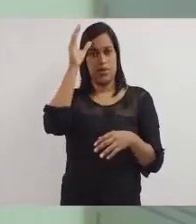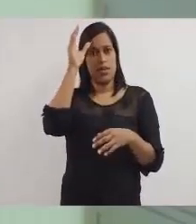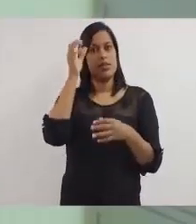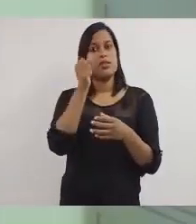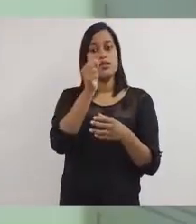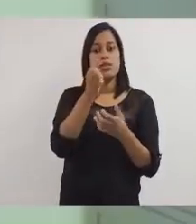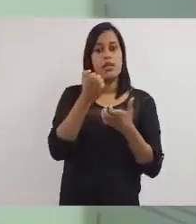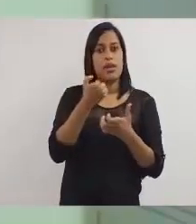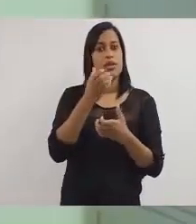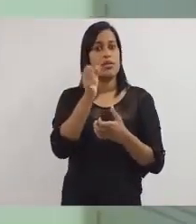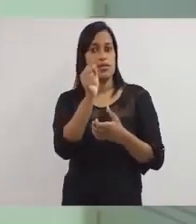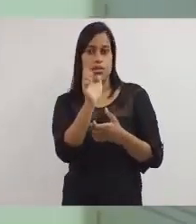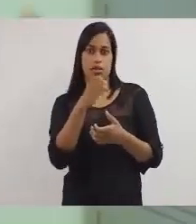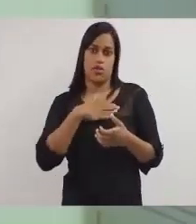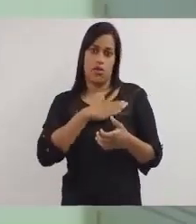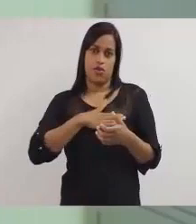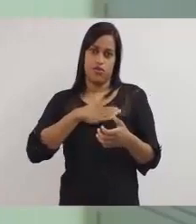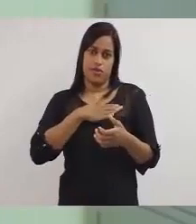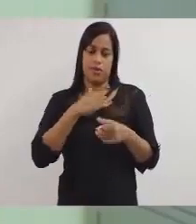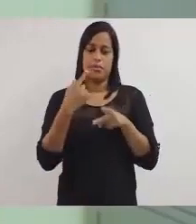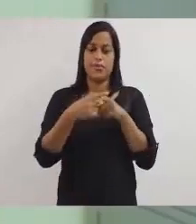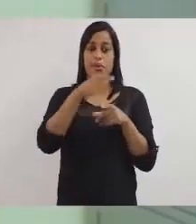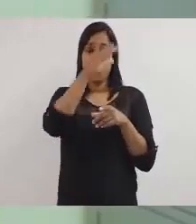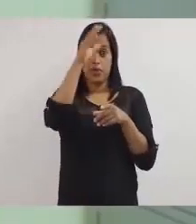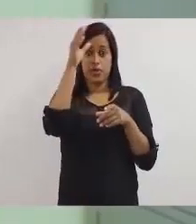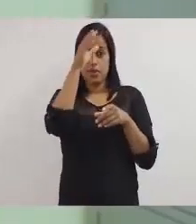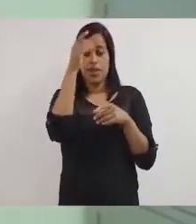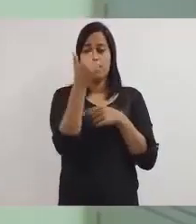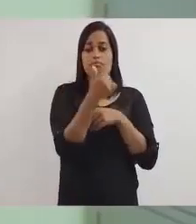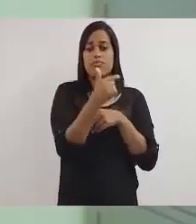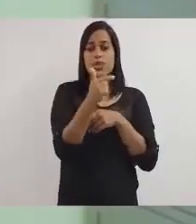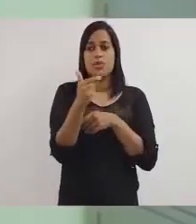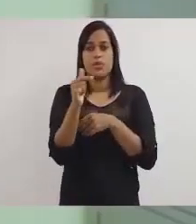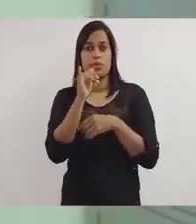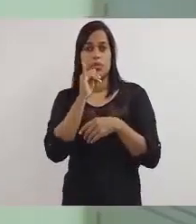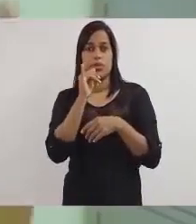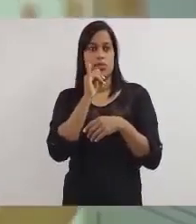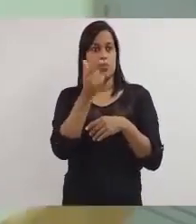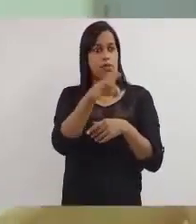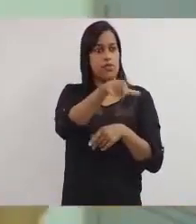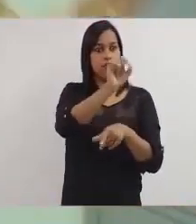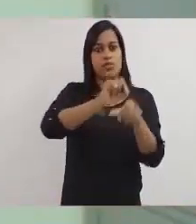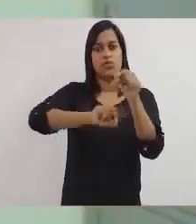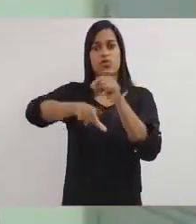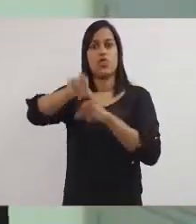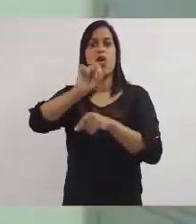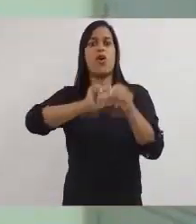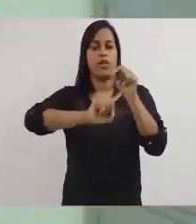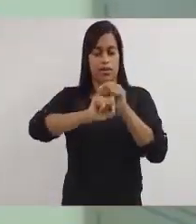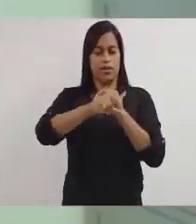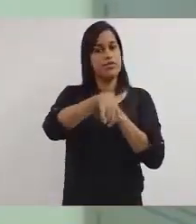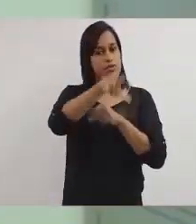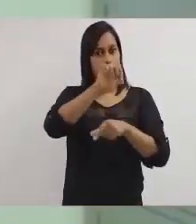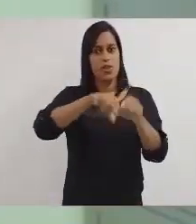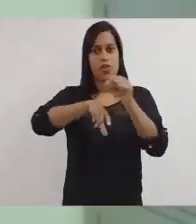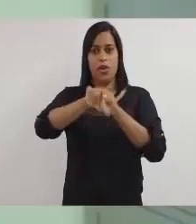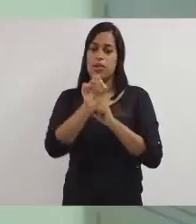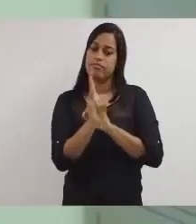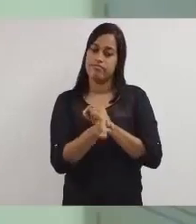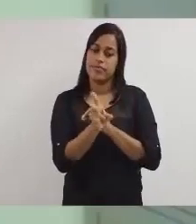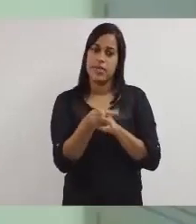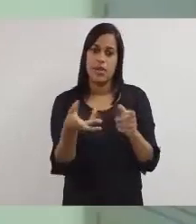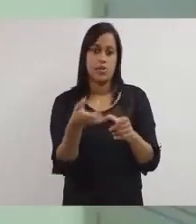do que acontece no caso do consumidor, não há classificação de bens. Então, eu vou deslocar a minha curva